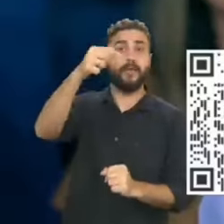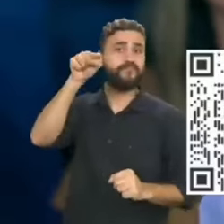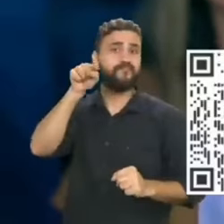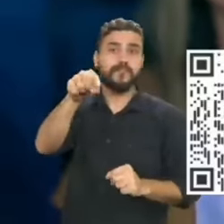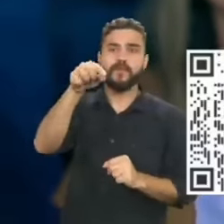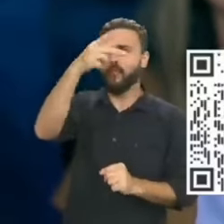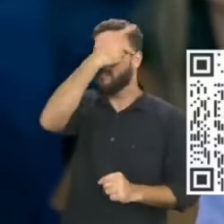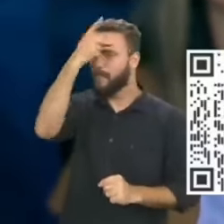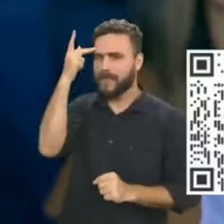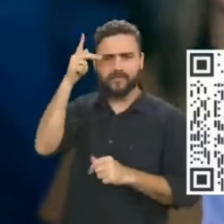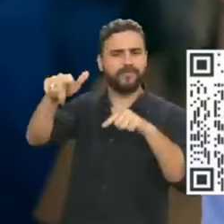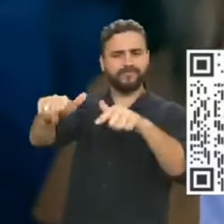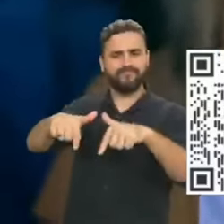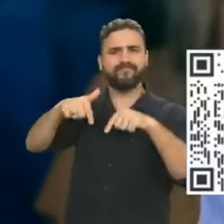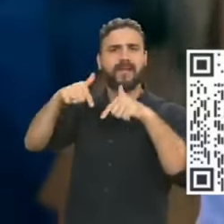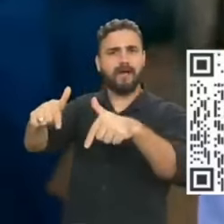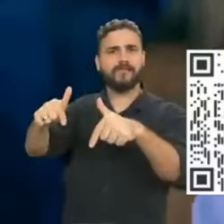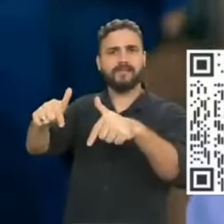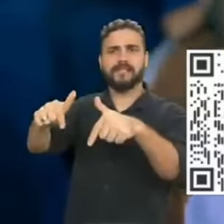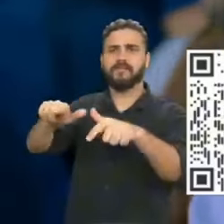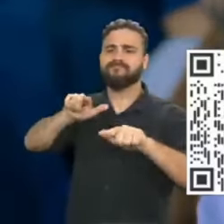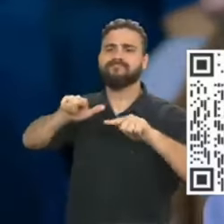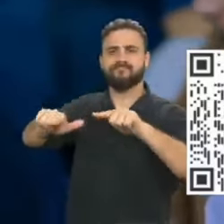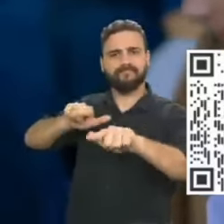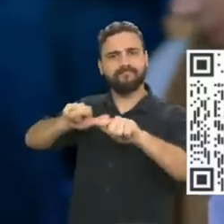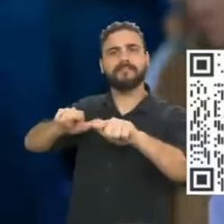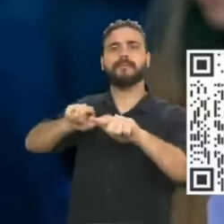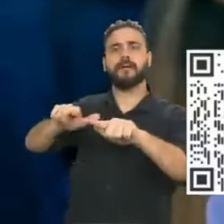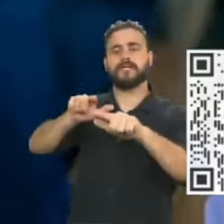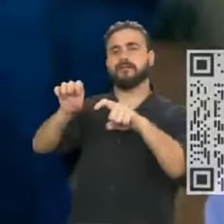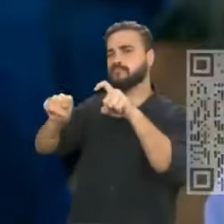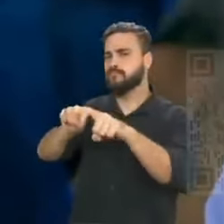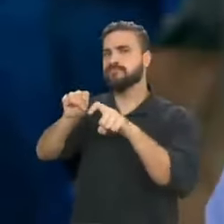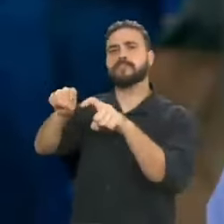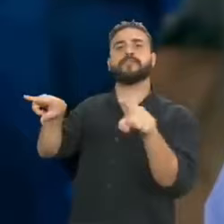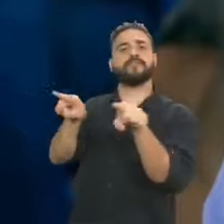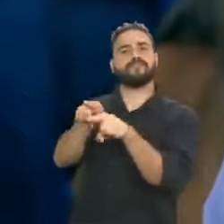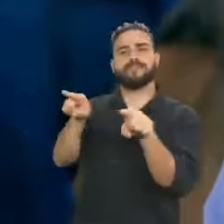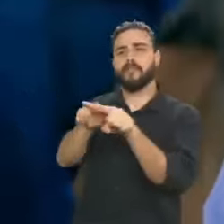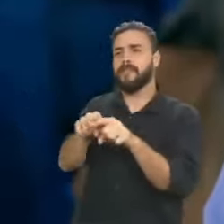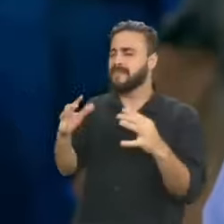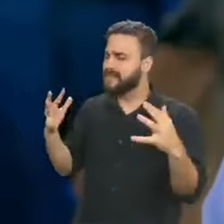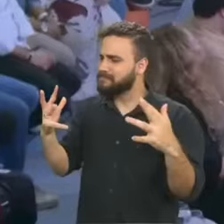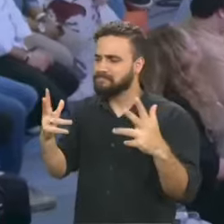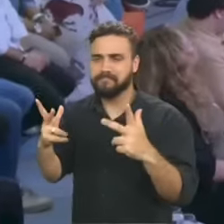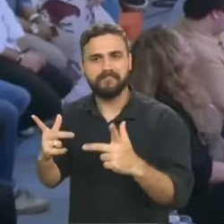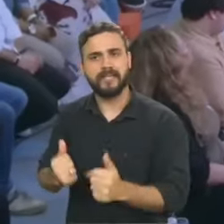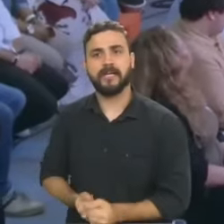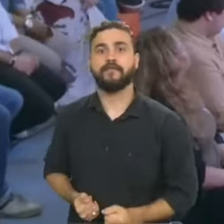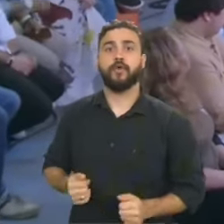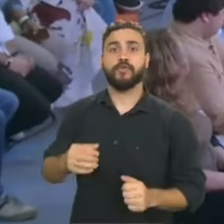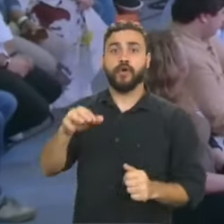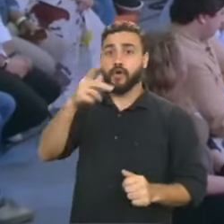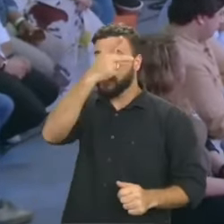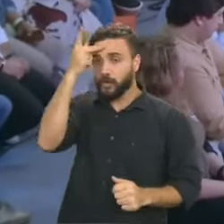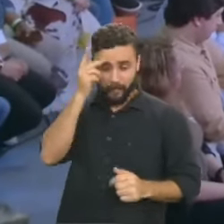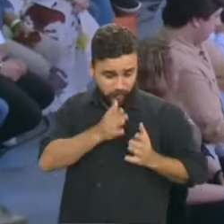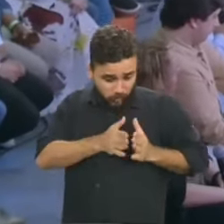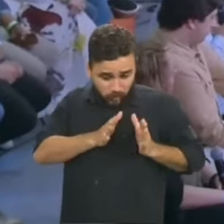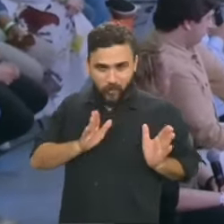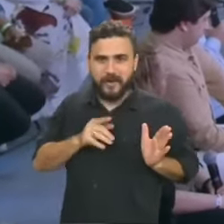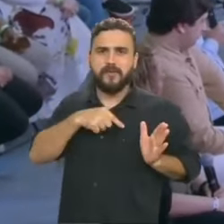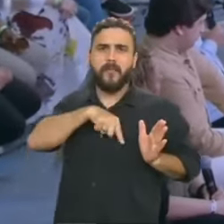trabalho lindíssimo. E no interior, em volta toda, a gente vê as portas abertas e o povo de coração